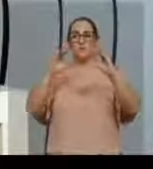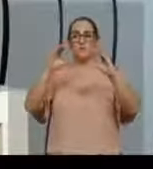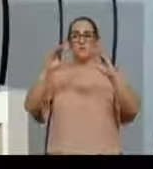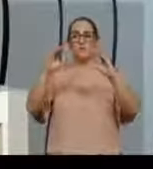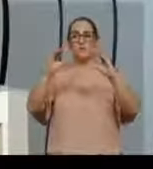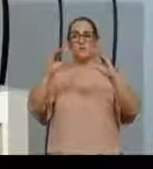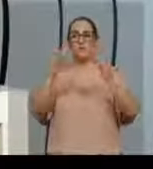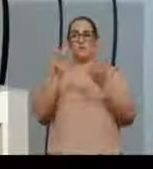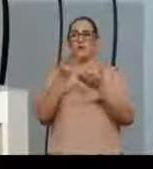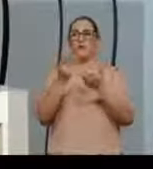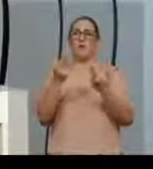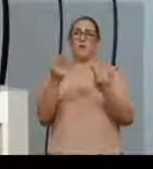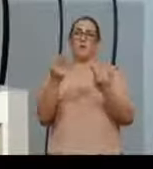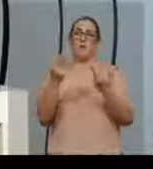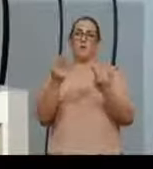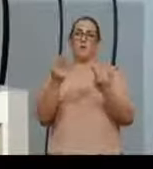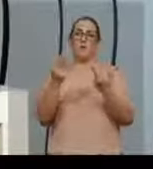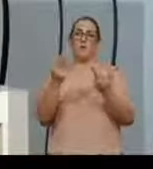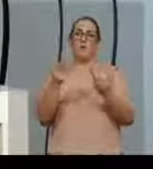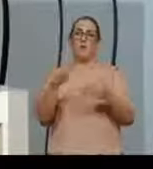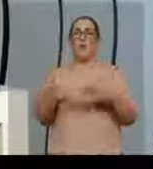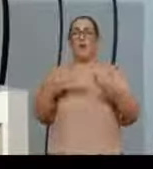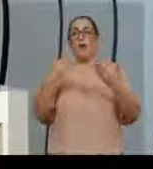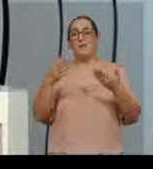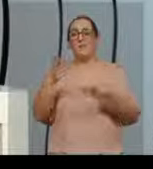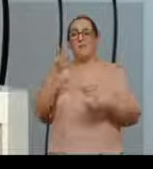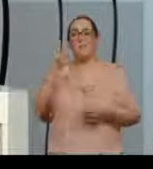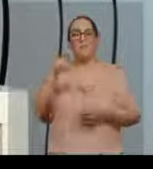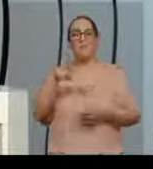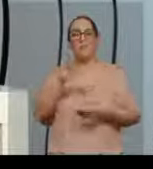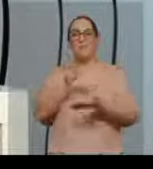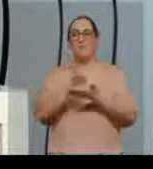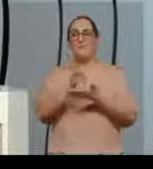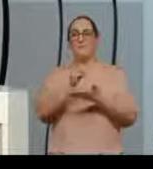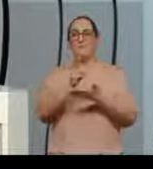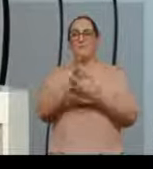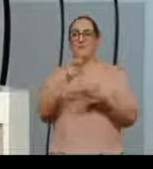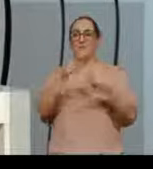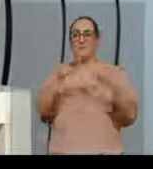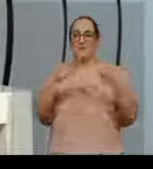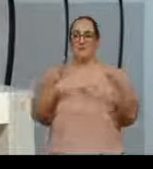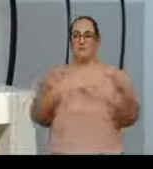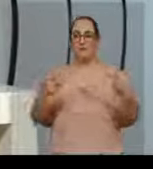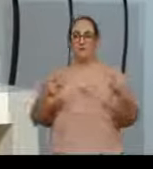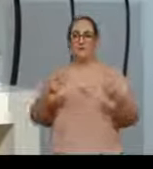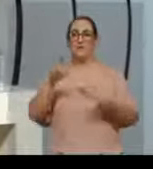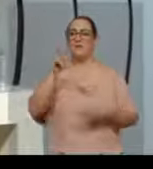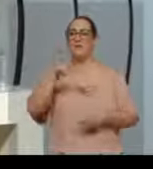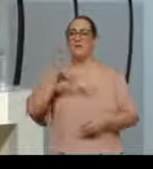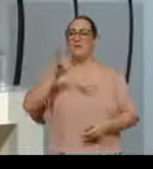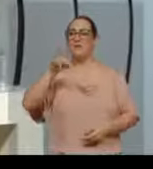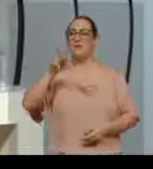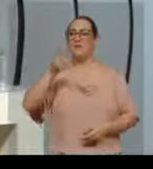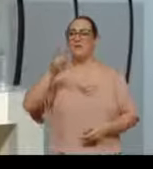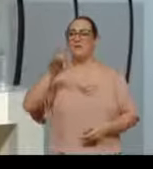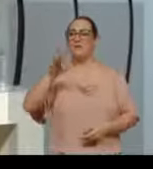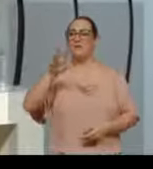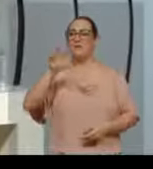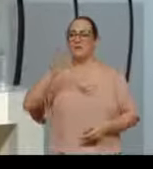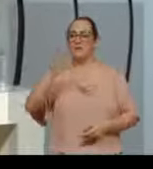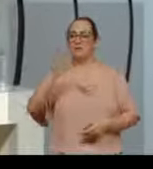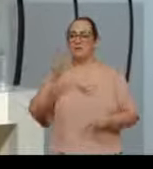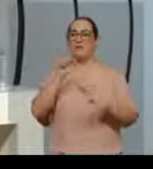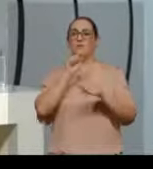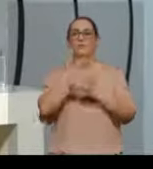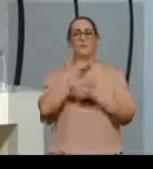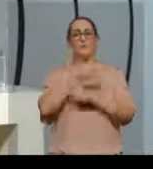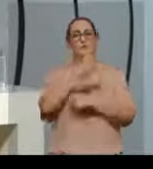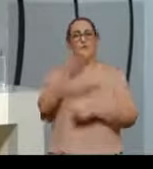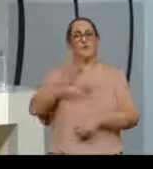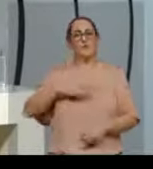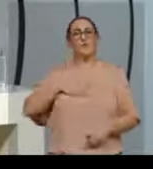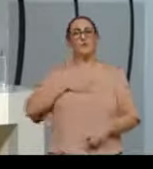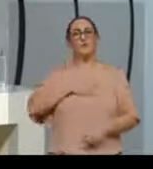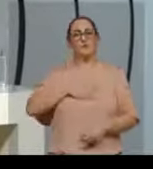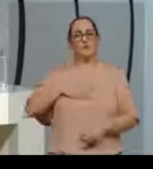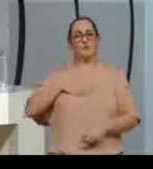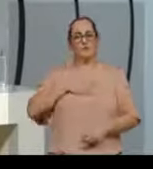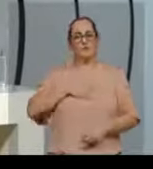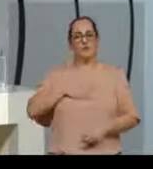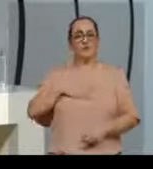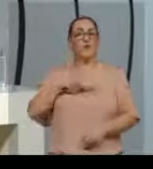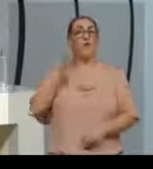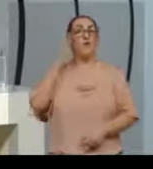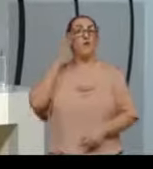da mesma substância e ela é inativa. Bom, eu espero que vocês tenham gostado da aula de hoje, que vocês tenham